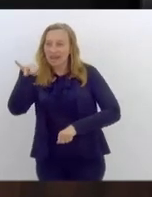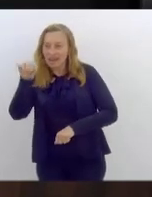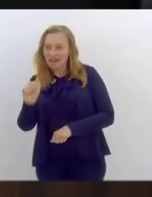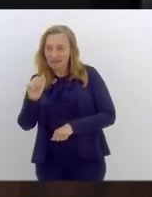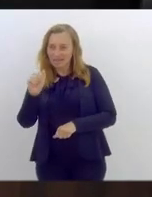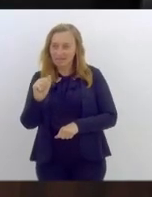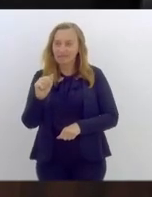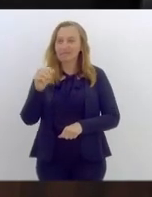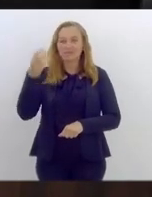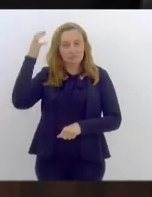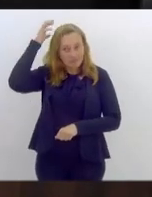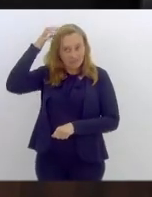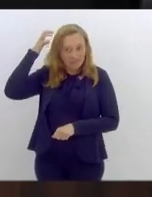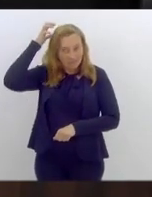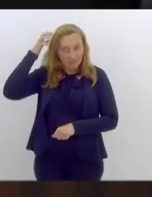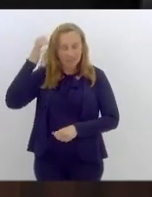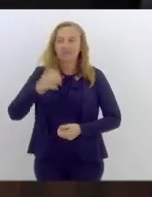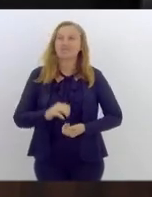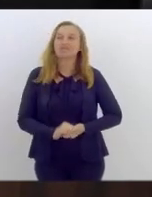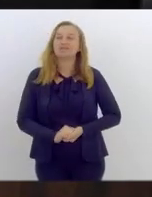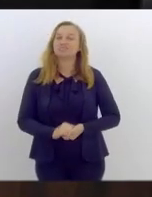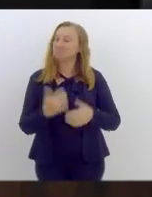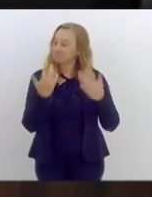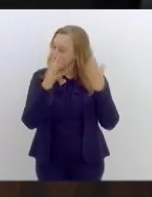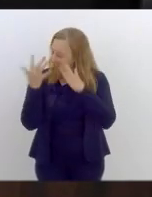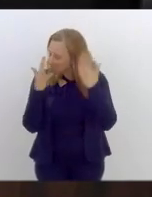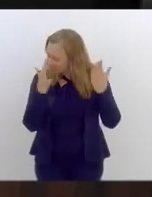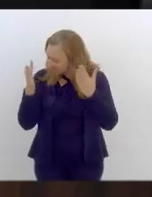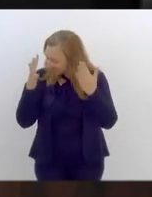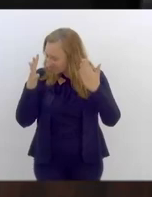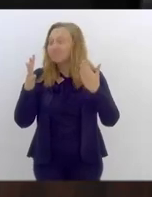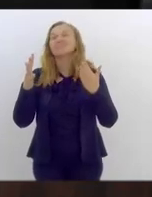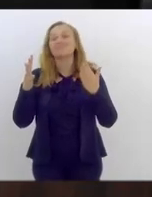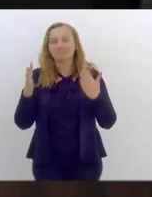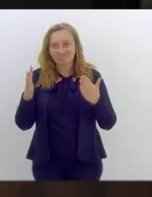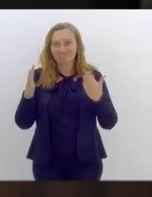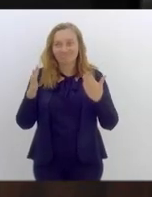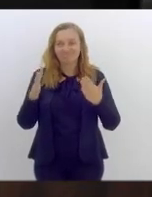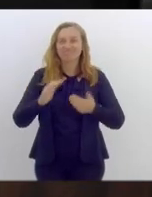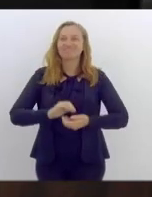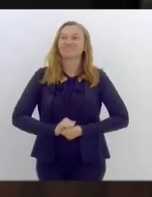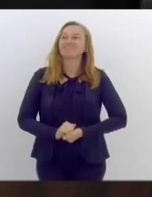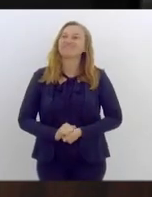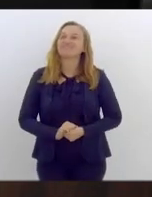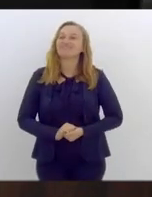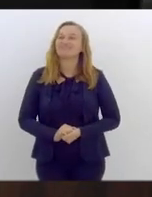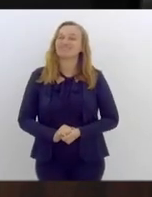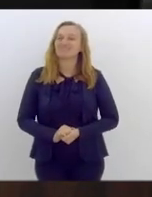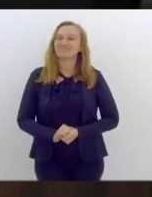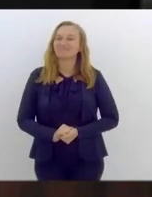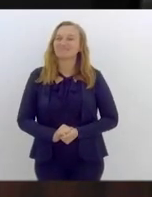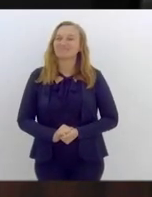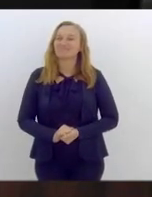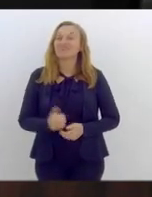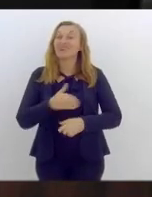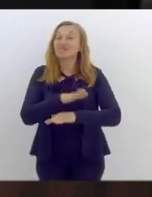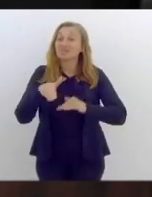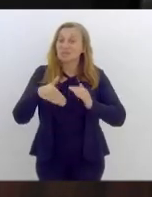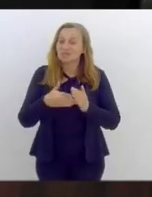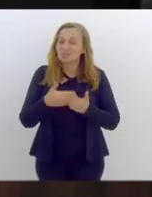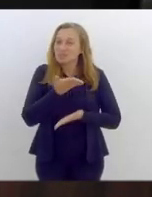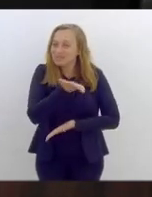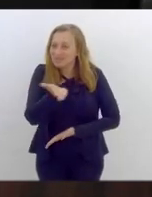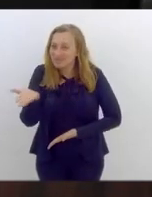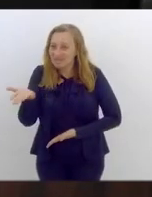Souza, Marielle Franco, moções de aplauso, louvor e congratulações. Solicito a todos, todas